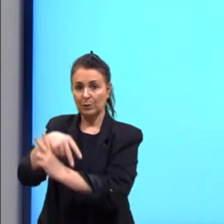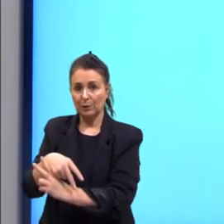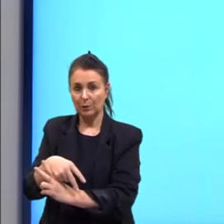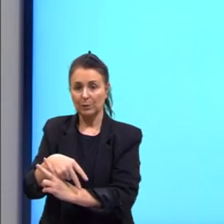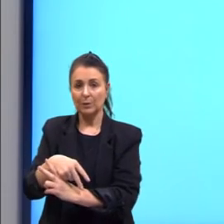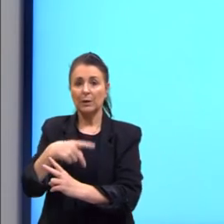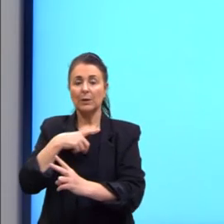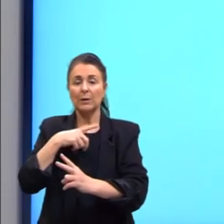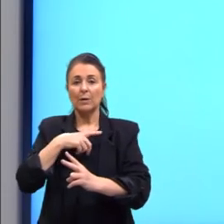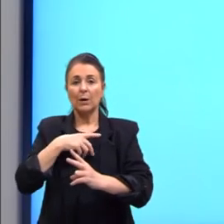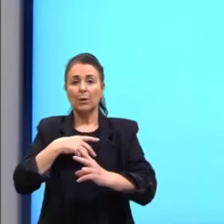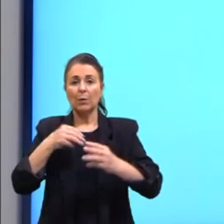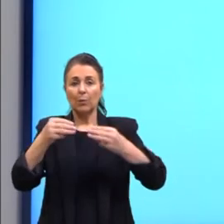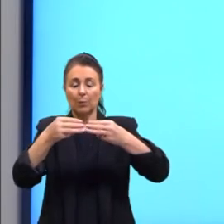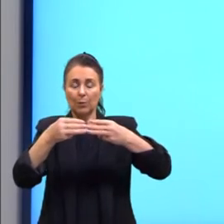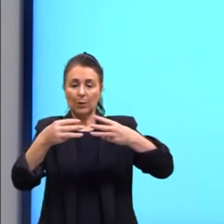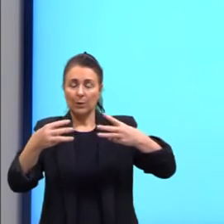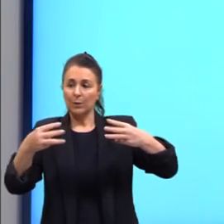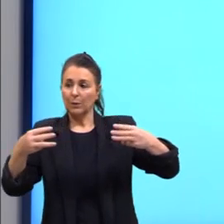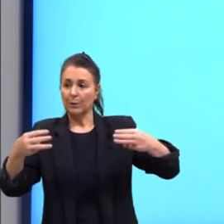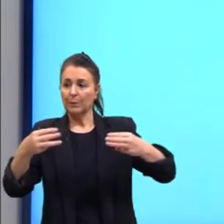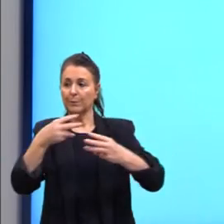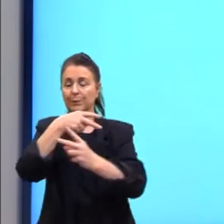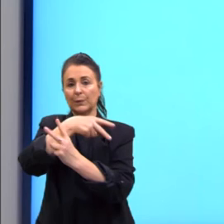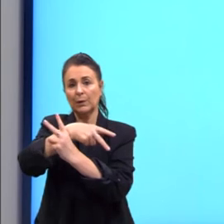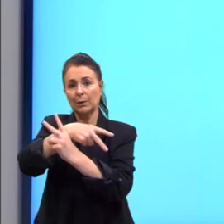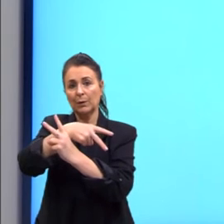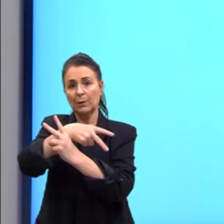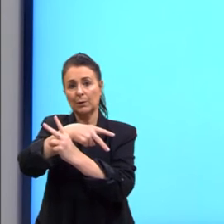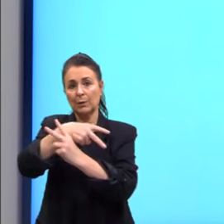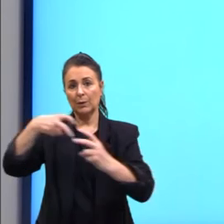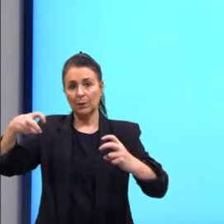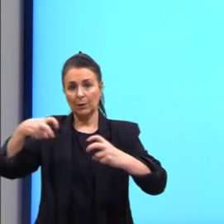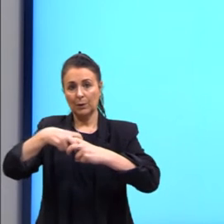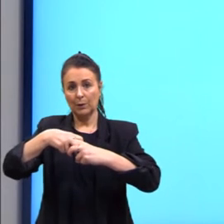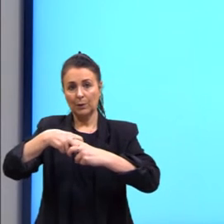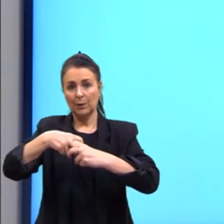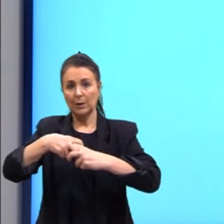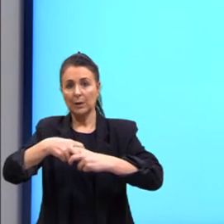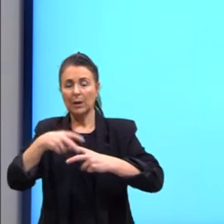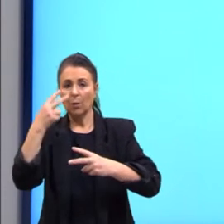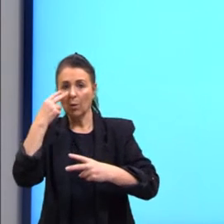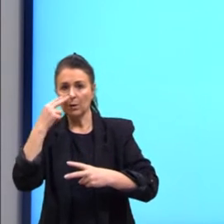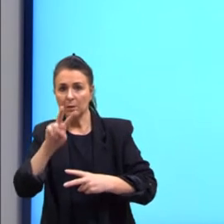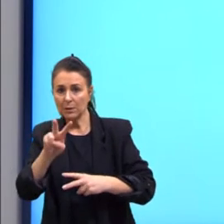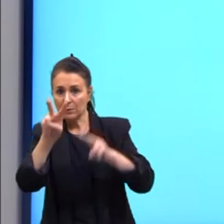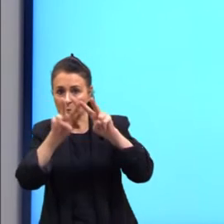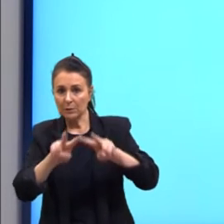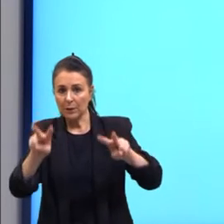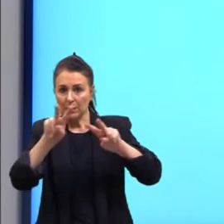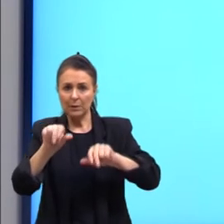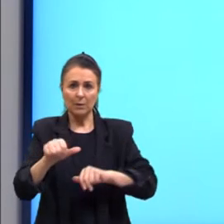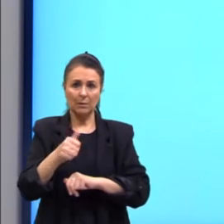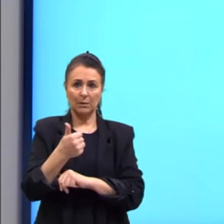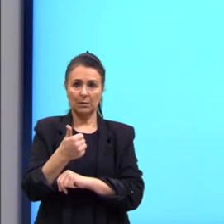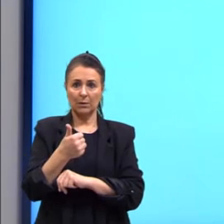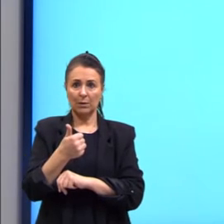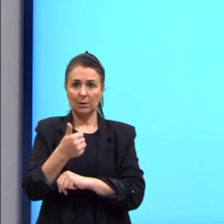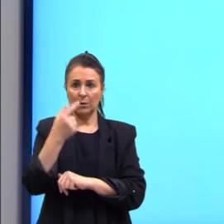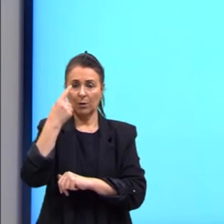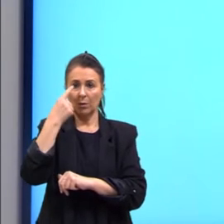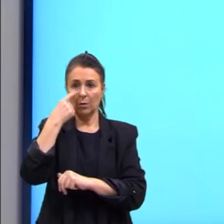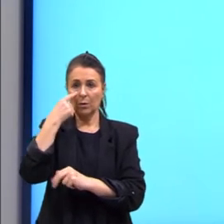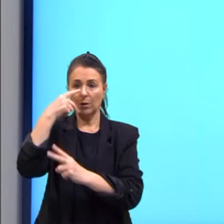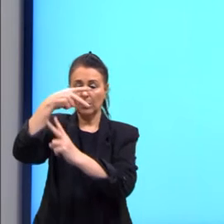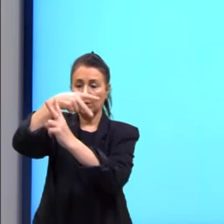cromátides azul-azul vermelho-vermelho que foi separado por cor para vocês poder visualizar melhor esse exemplo então aqui ó